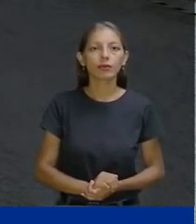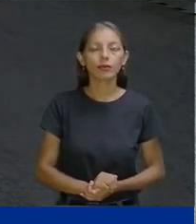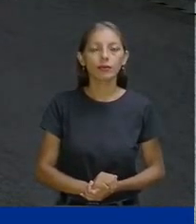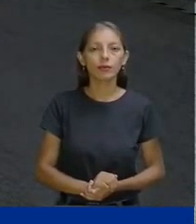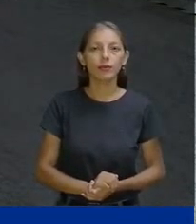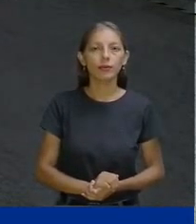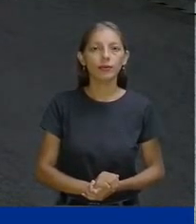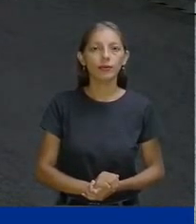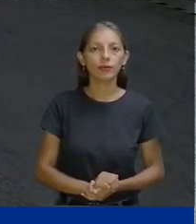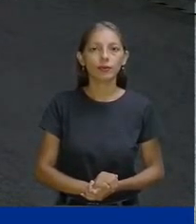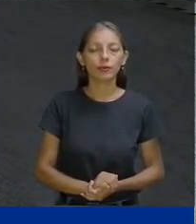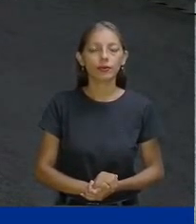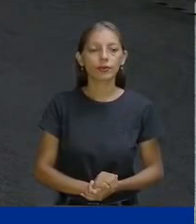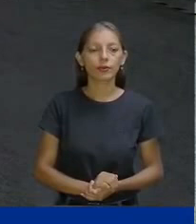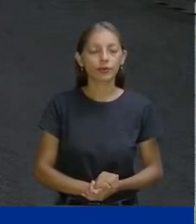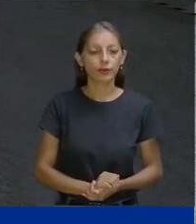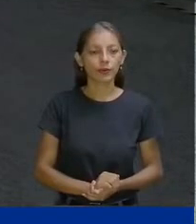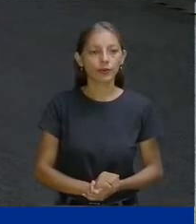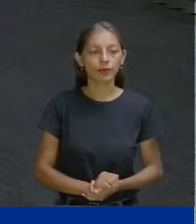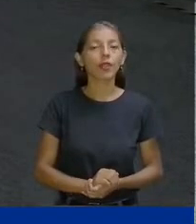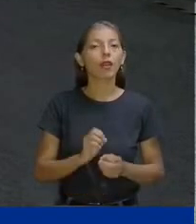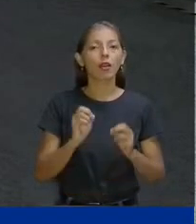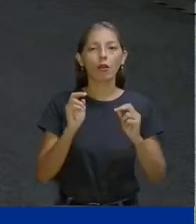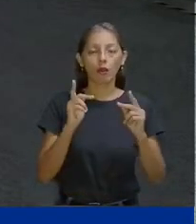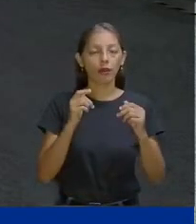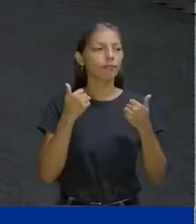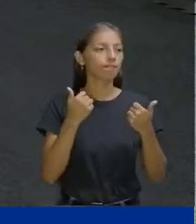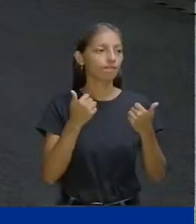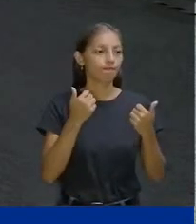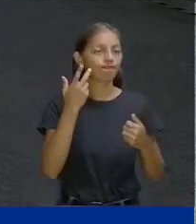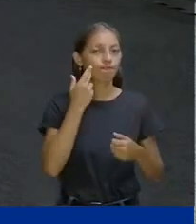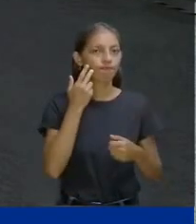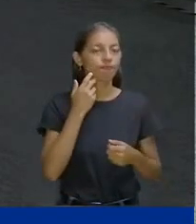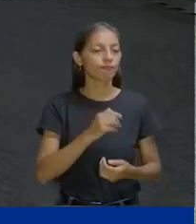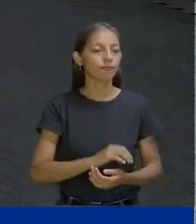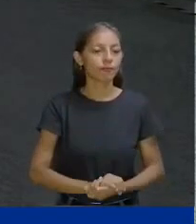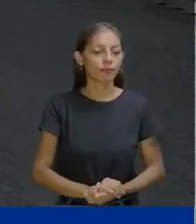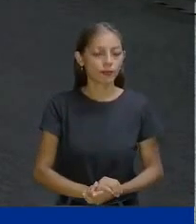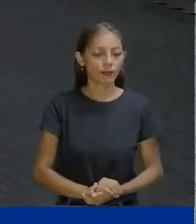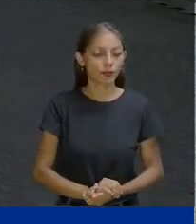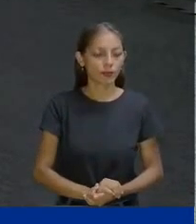Imagem ampla do plenário. Sem objeção, Excelência.